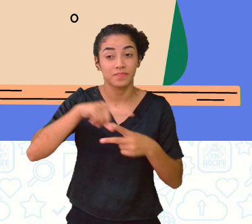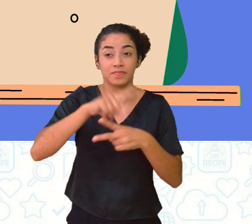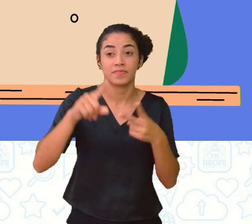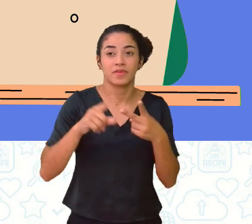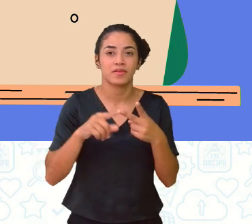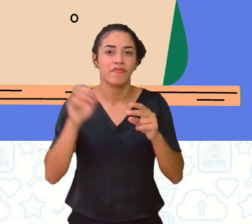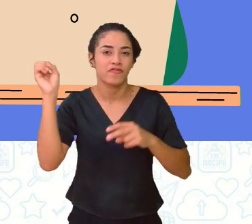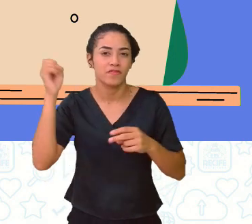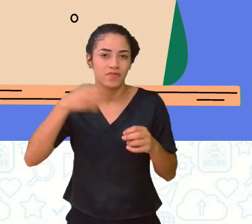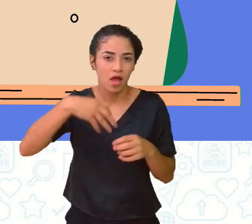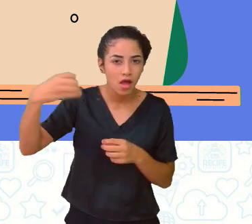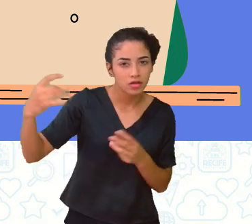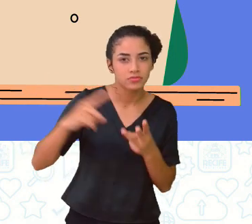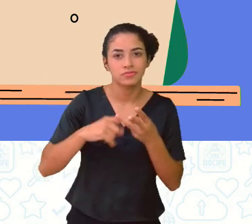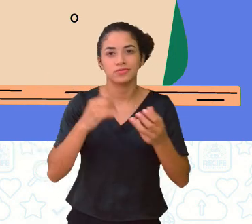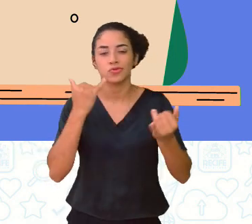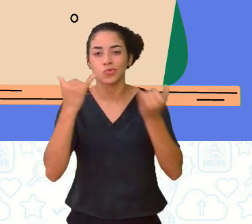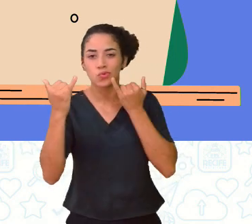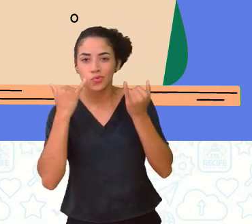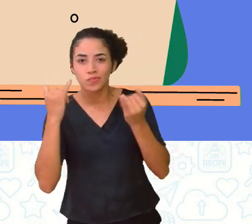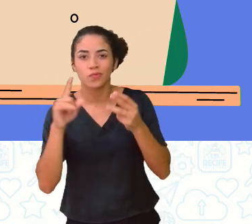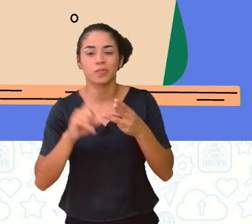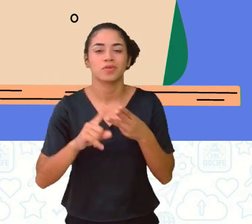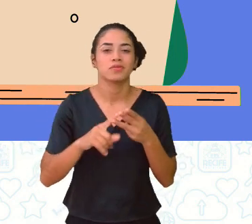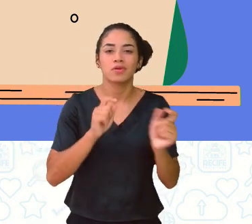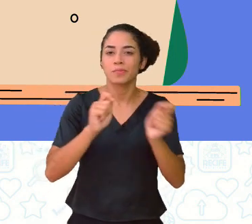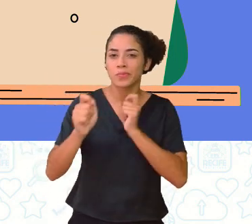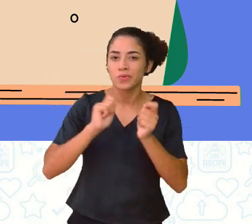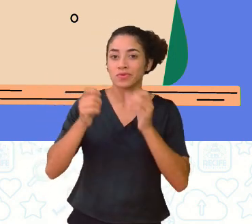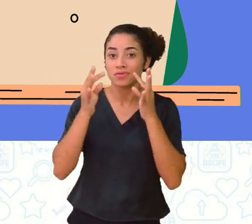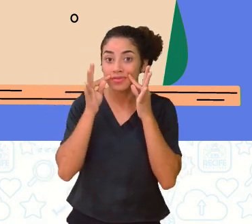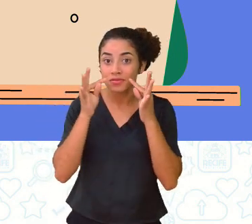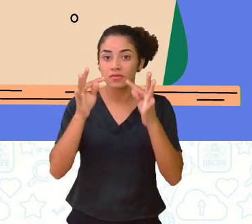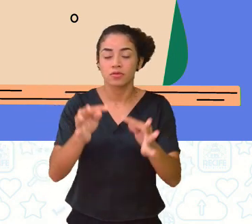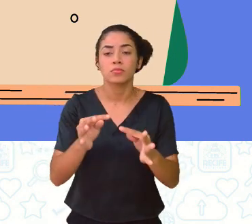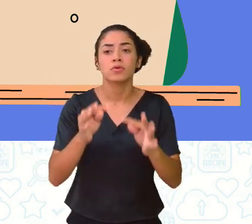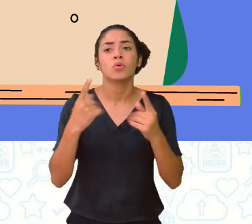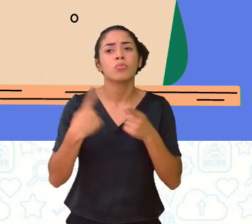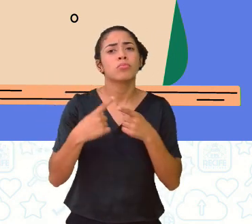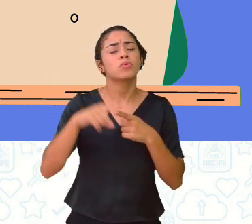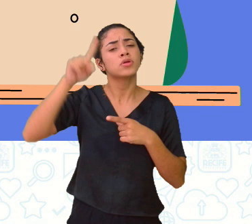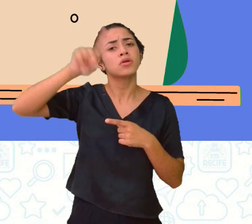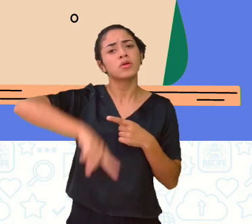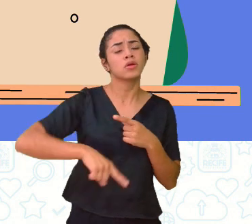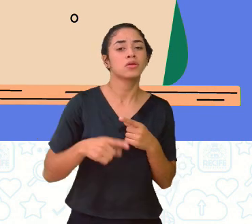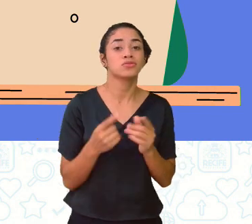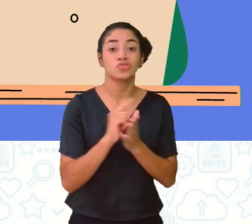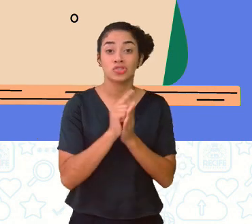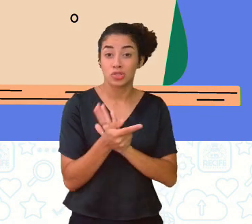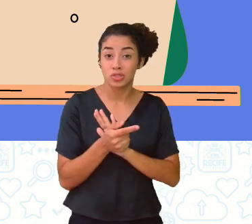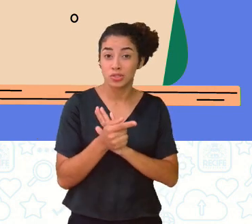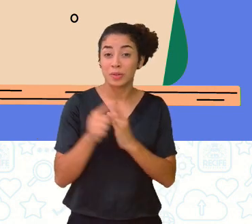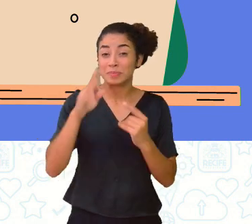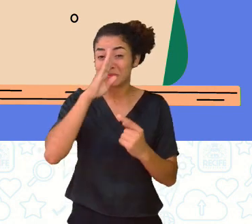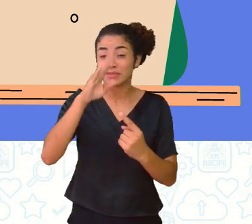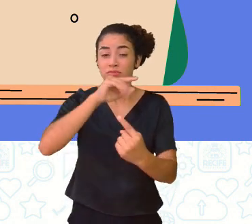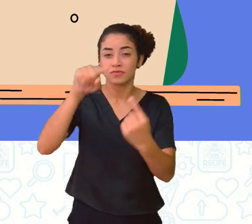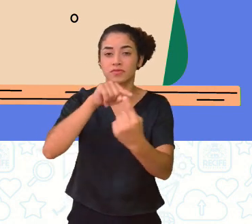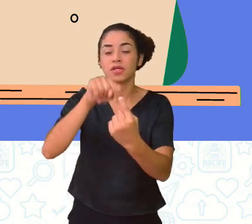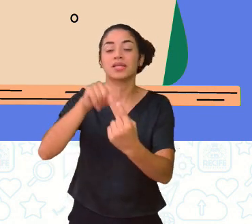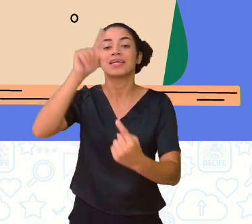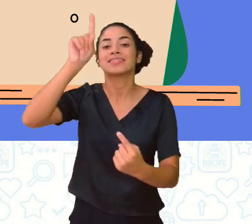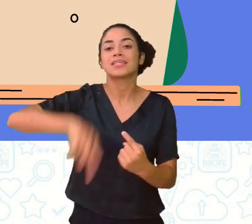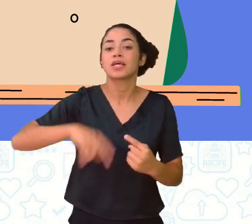de viagem, notícia, reportagem, testemunho, porque são gêneros cuja principal finalidade é